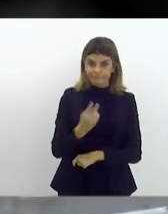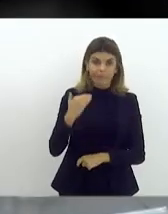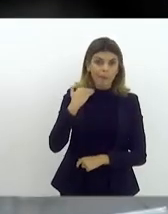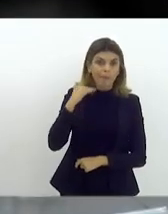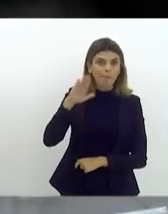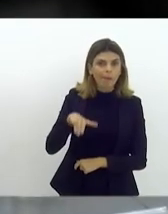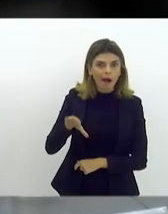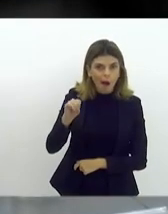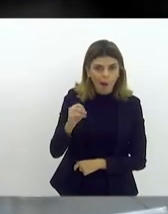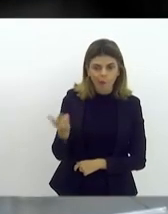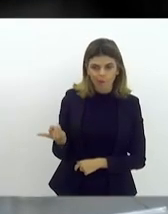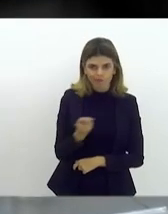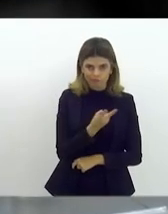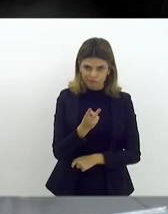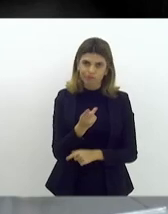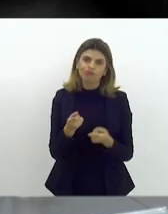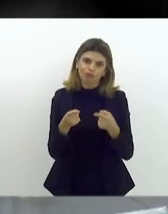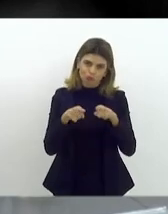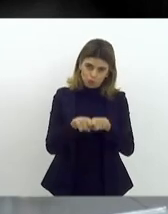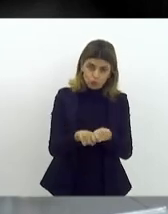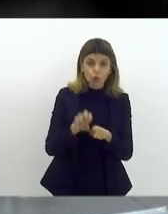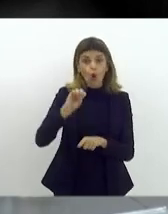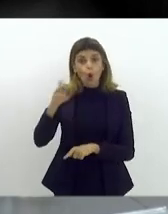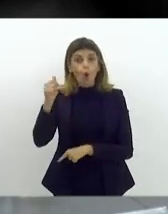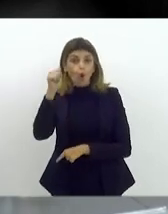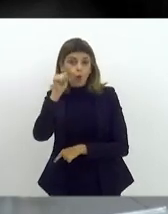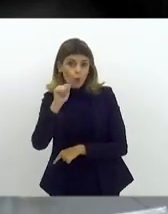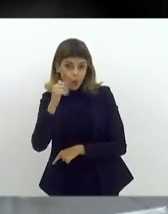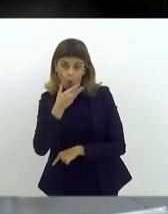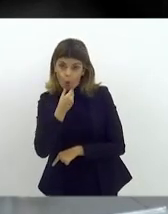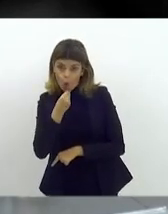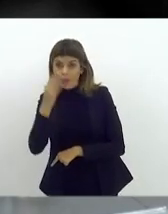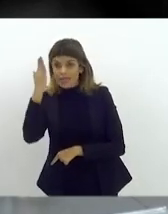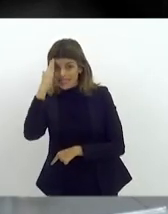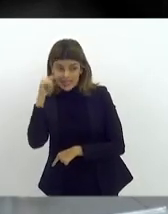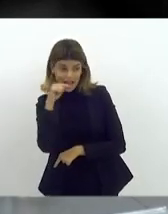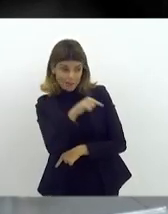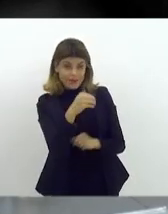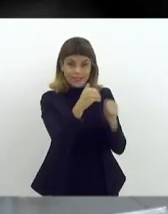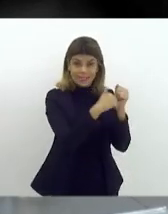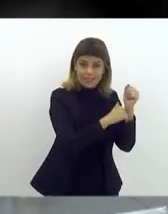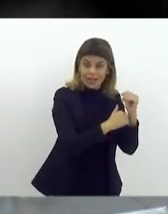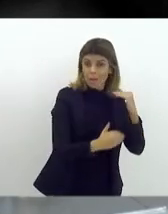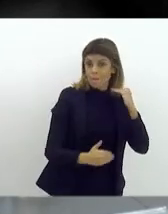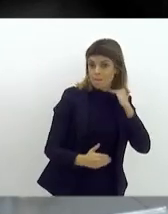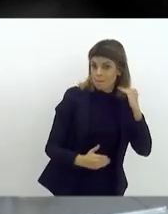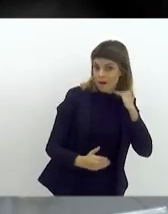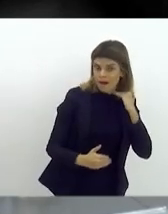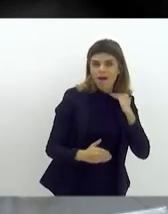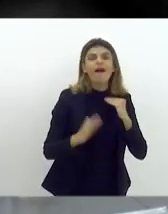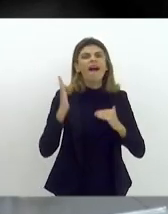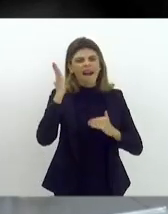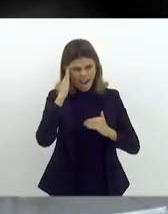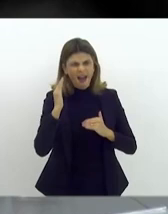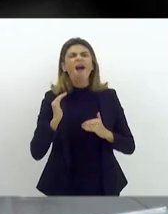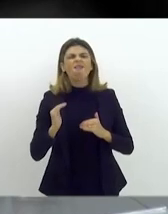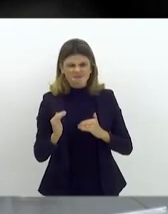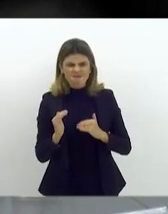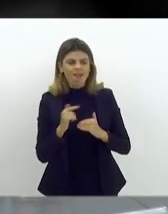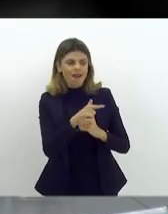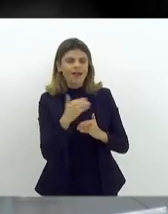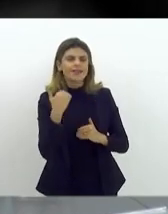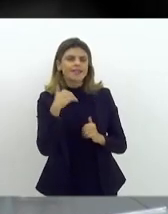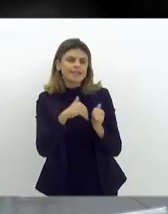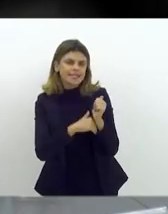o marido tem acesso às contas da mulher e de plano já com acesso essas senhas esses